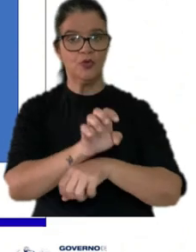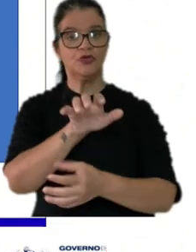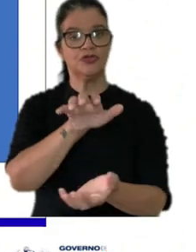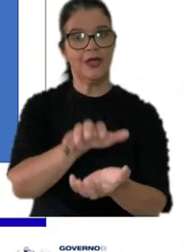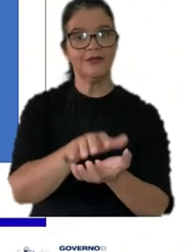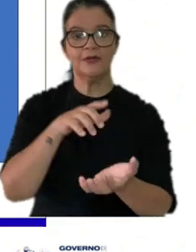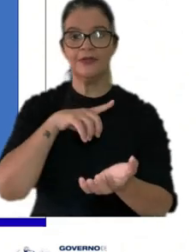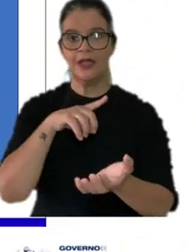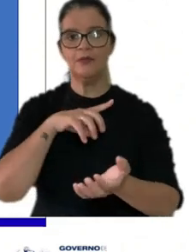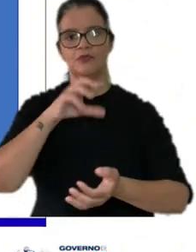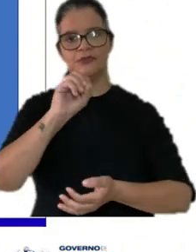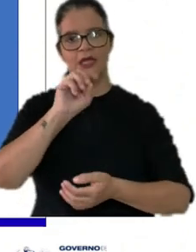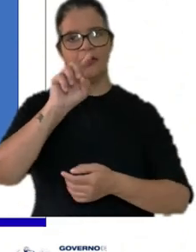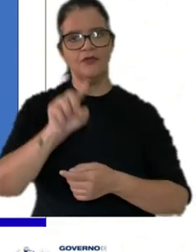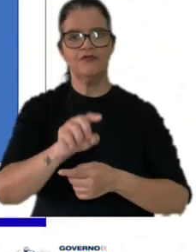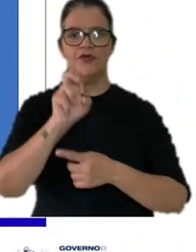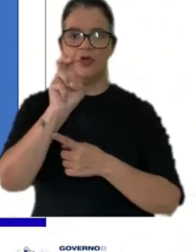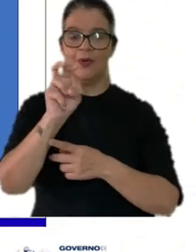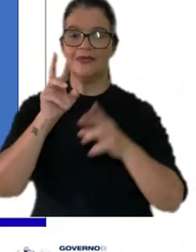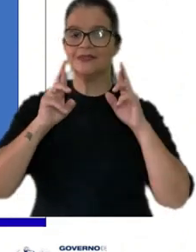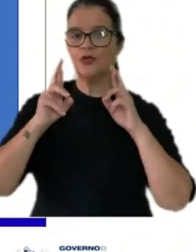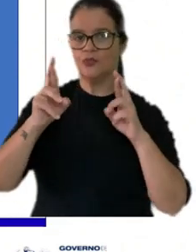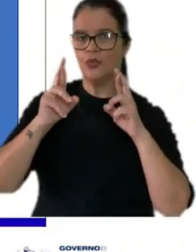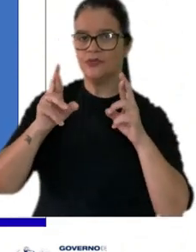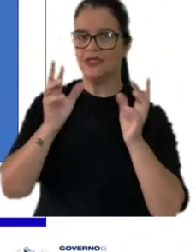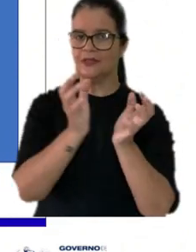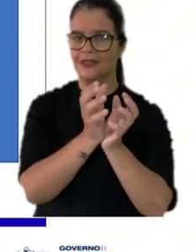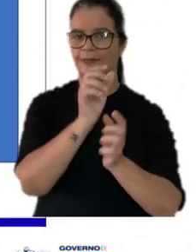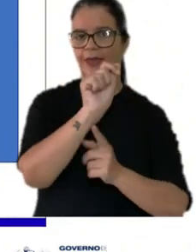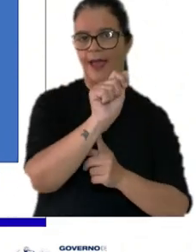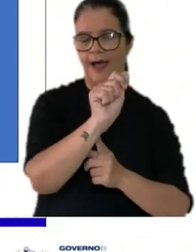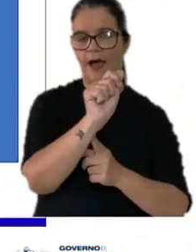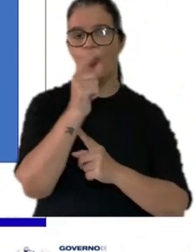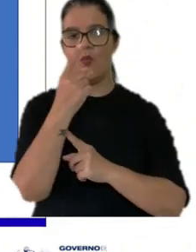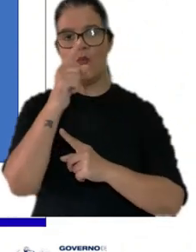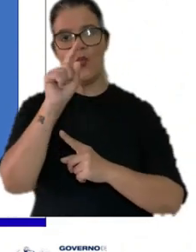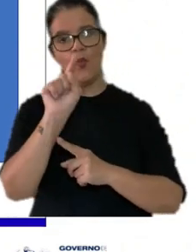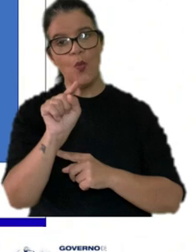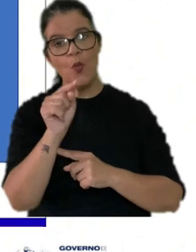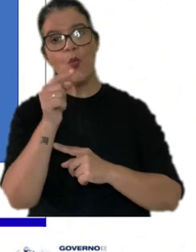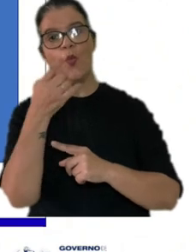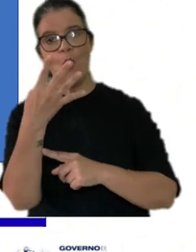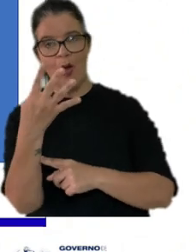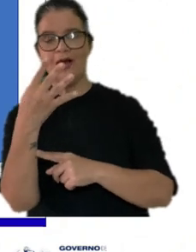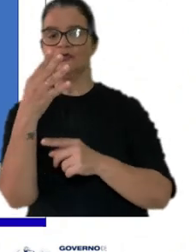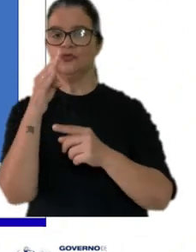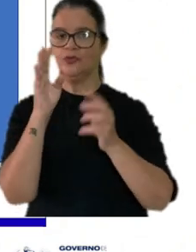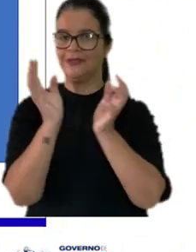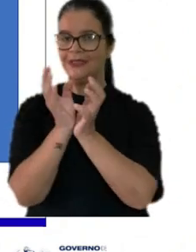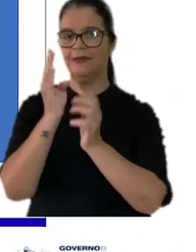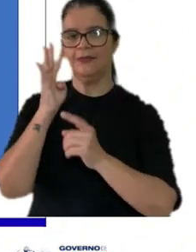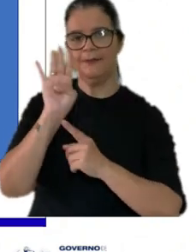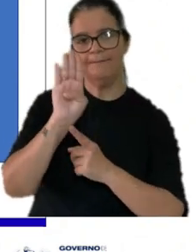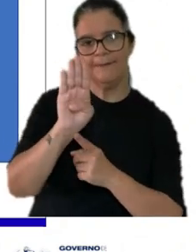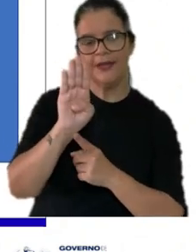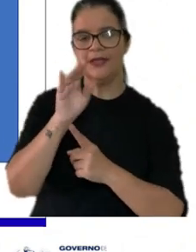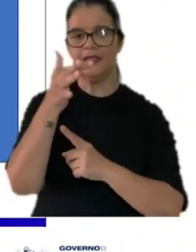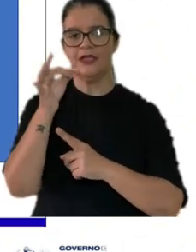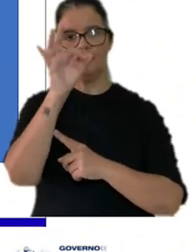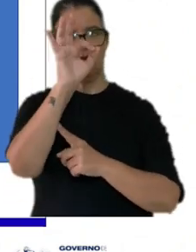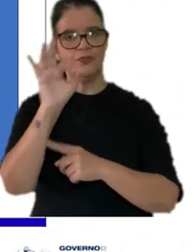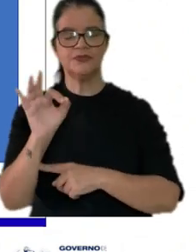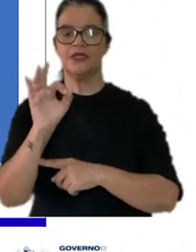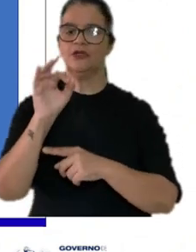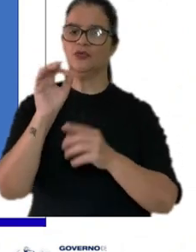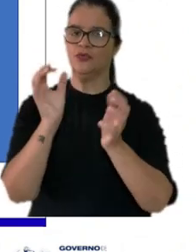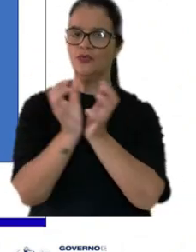temos 0,5 de torcedores do time A 1 quarto do time B 10% do time C